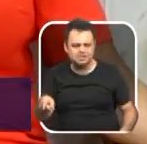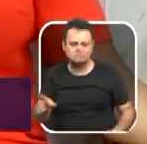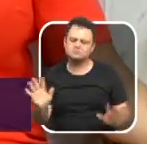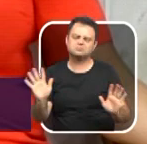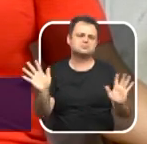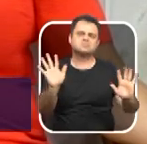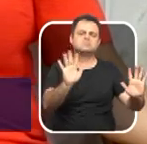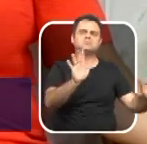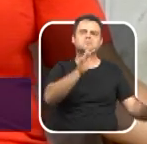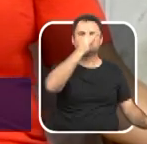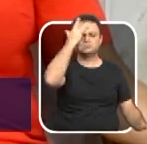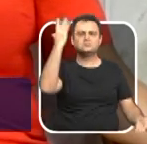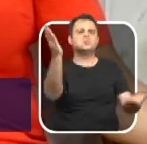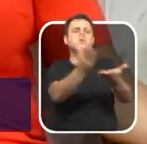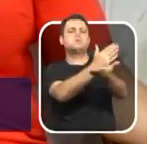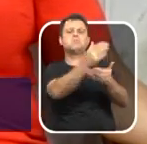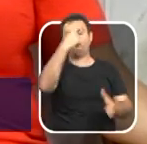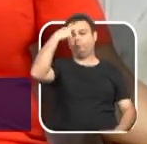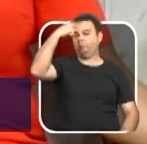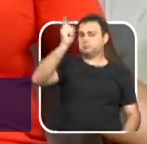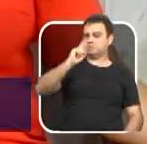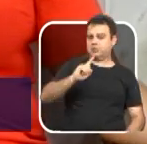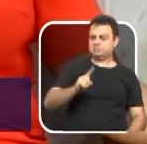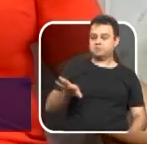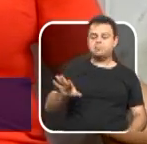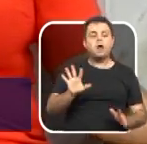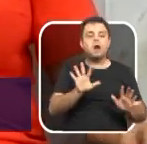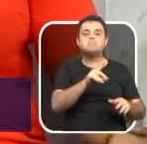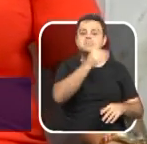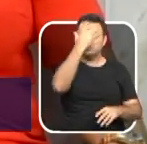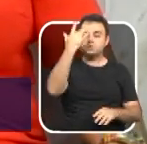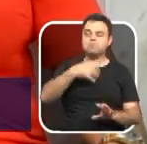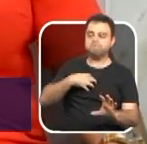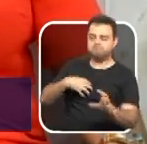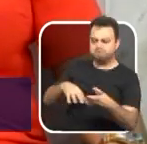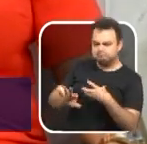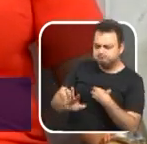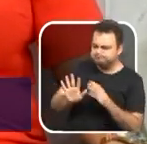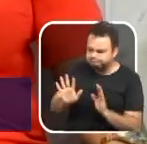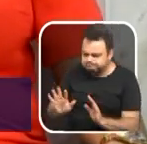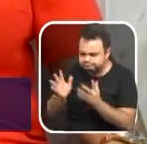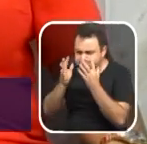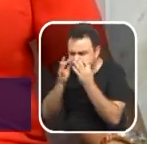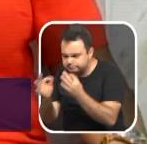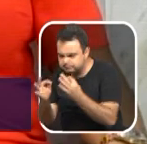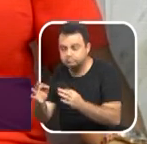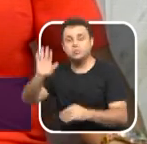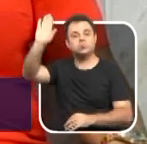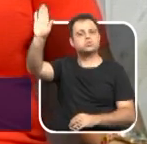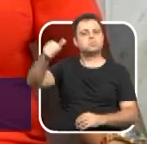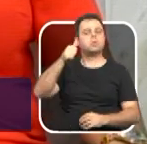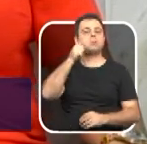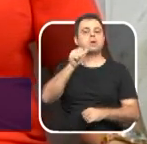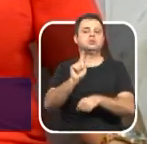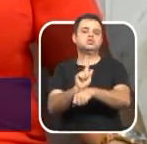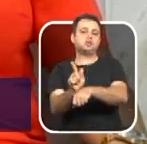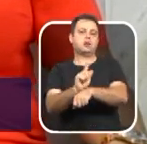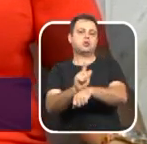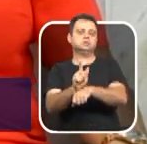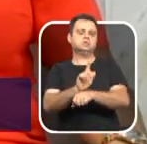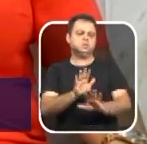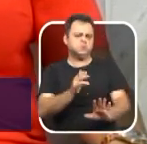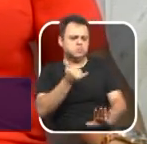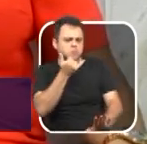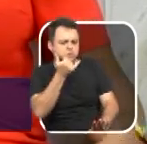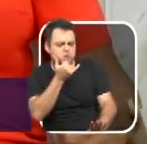acontecendo. Nós chamamos a gerência, a gerente pediu desculpa e deu a ela a cadeira. Então, é um constrangimento para